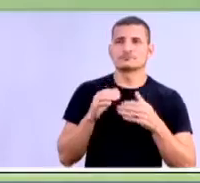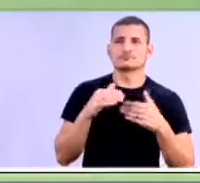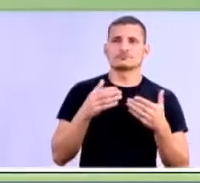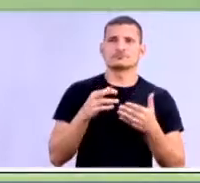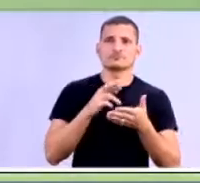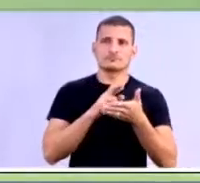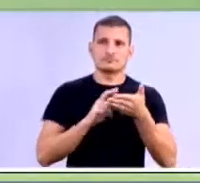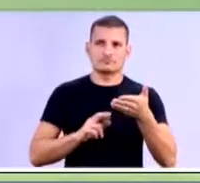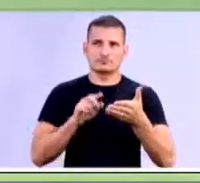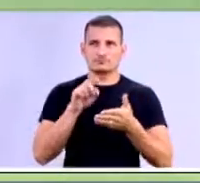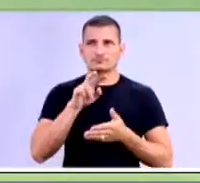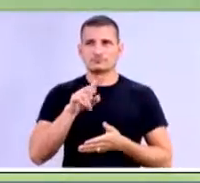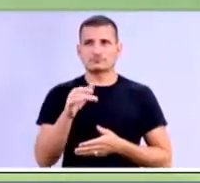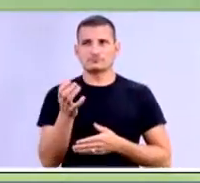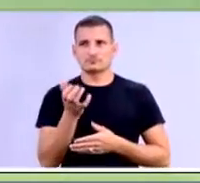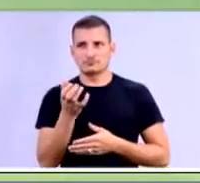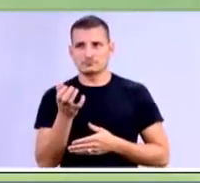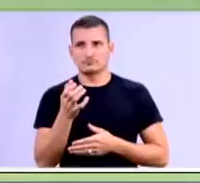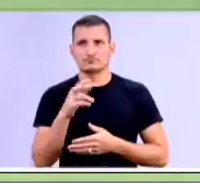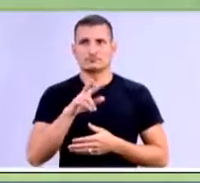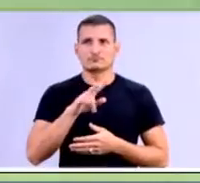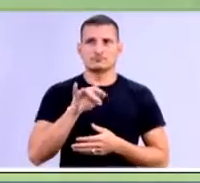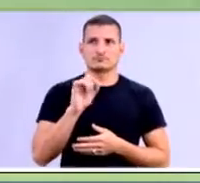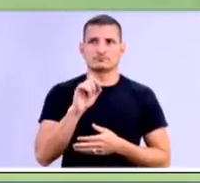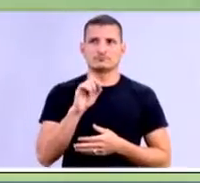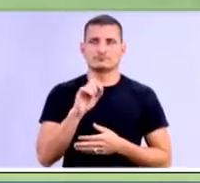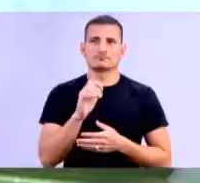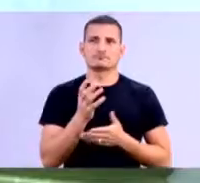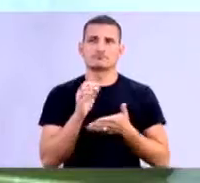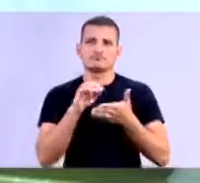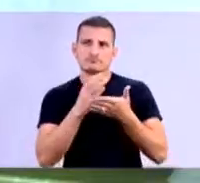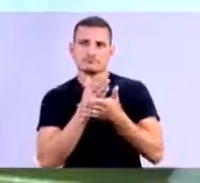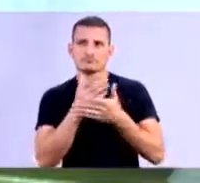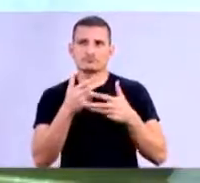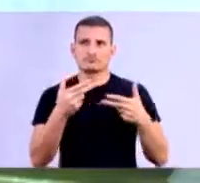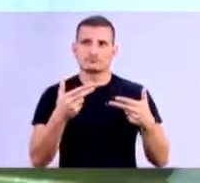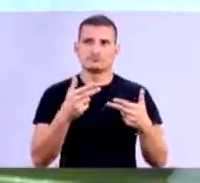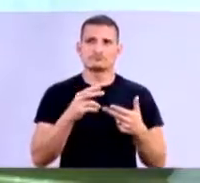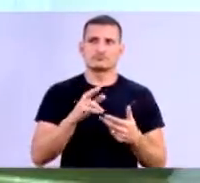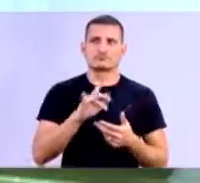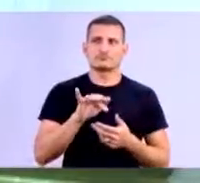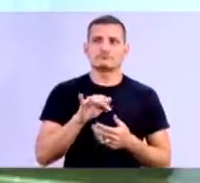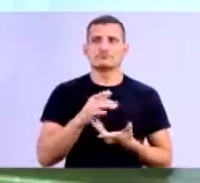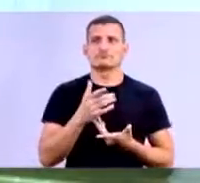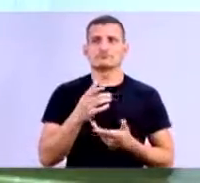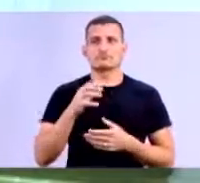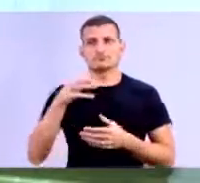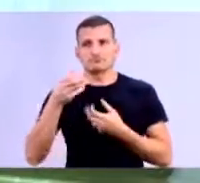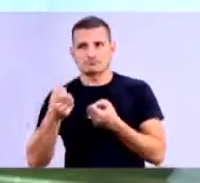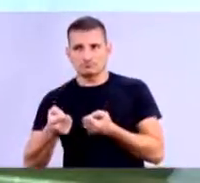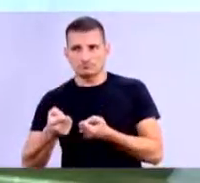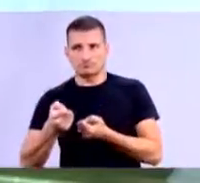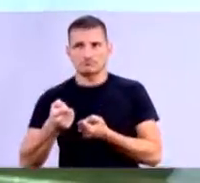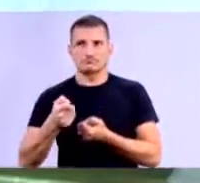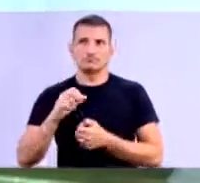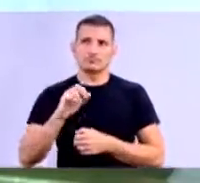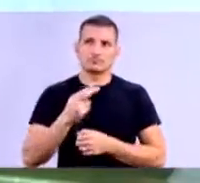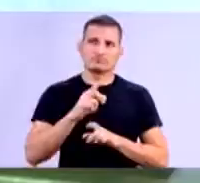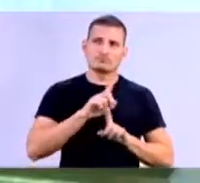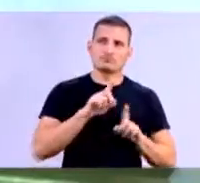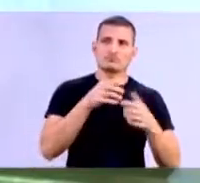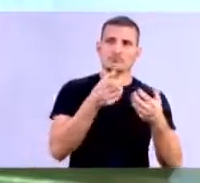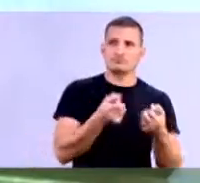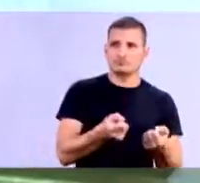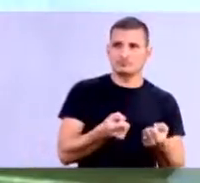você vai requerer, você vai solicitar alguma coisa que vai ser deferida, ou seja, que vai ser aceita,